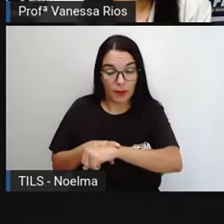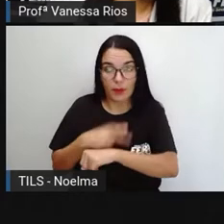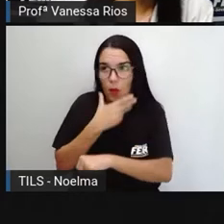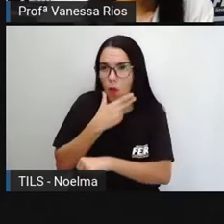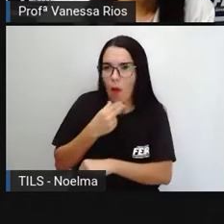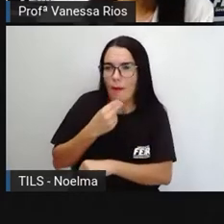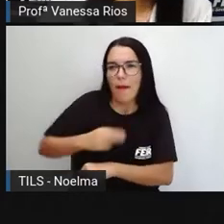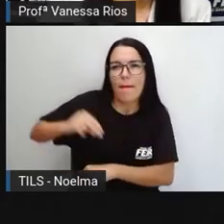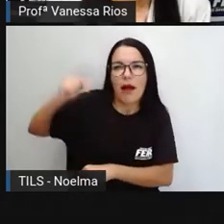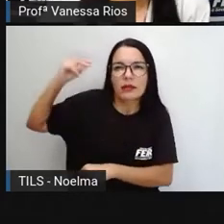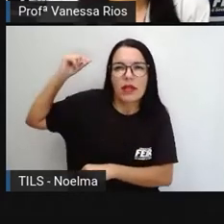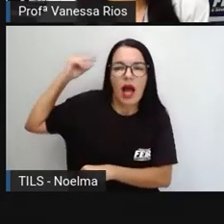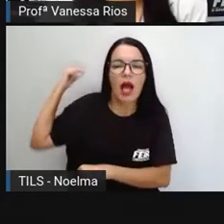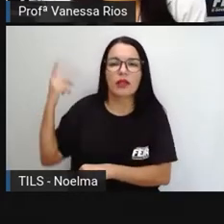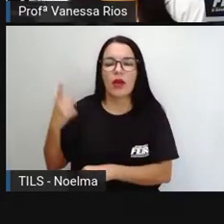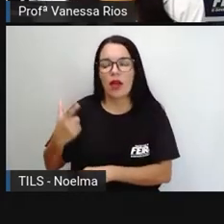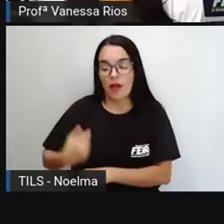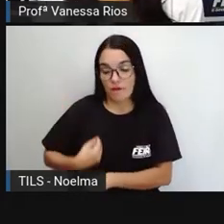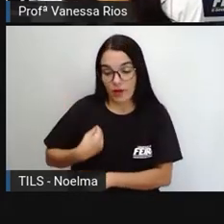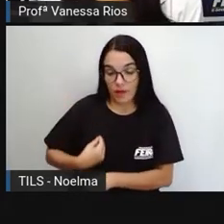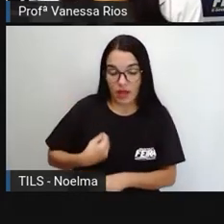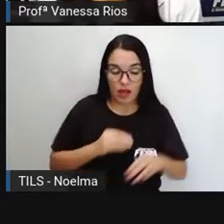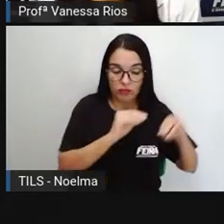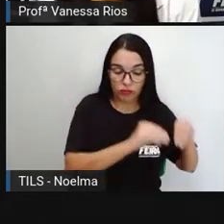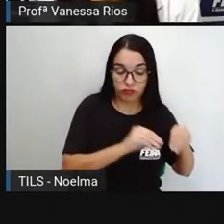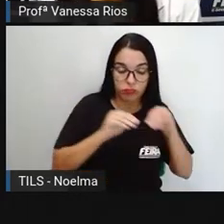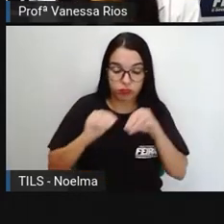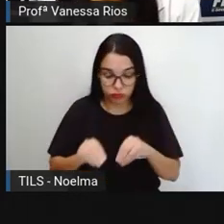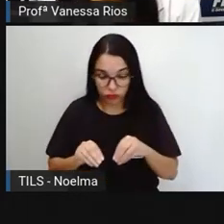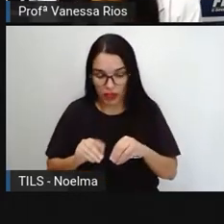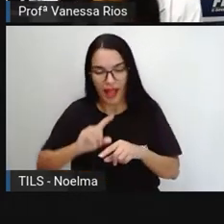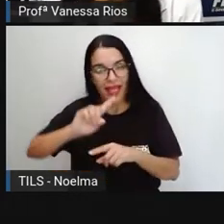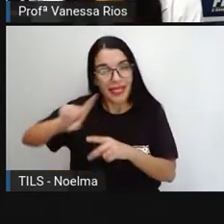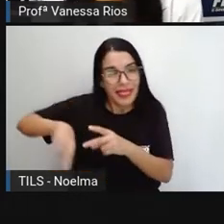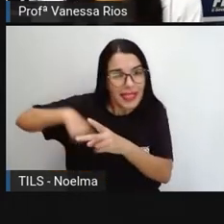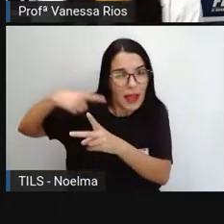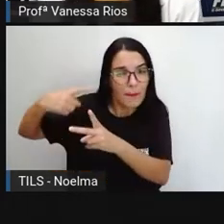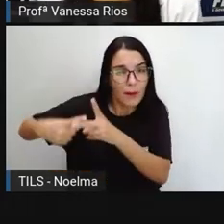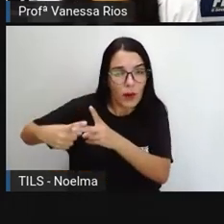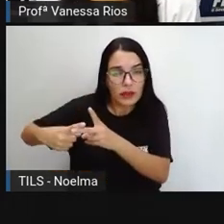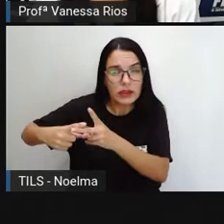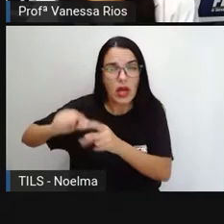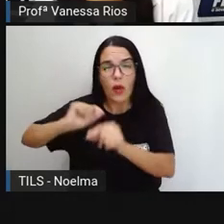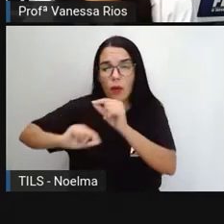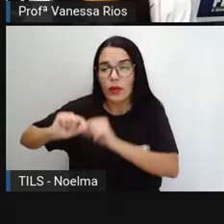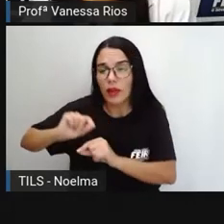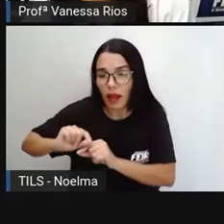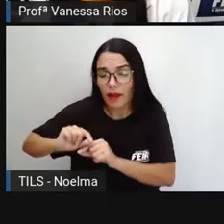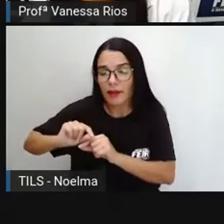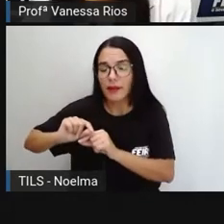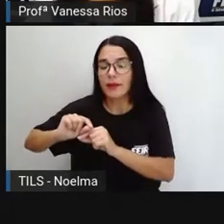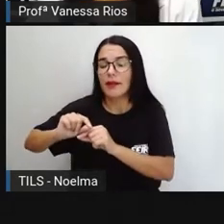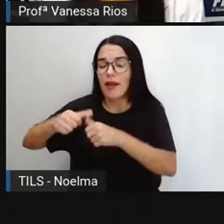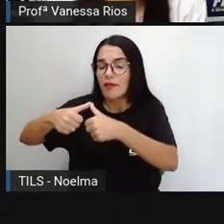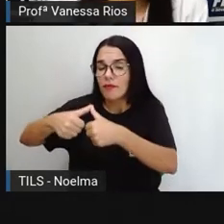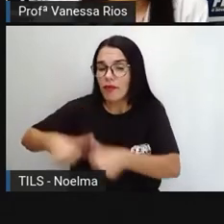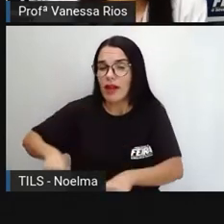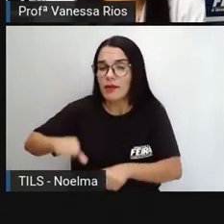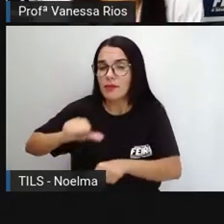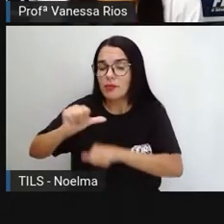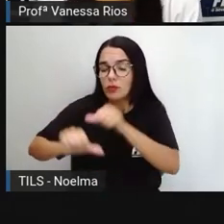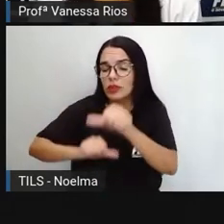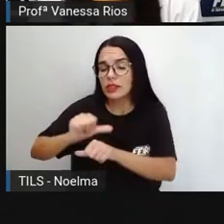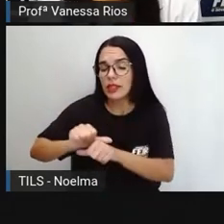nomadismo, era nômade, e passa então a viver no sedentarismo, porque ele passa a ser sedentário. Então, é